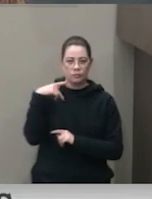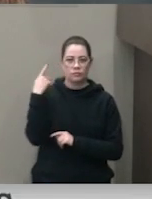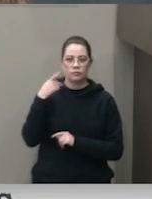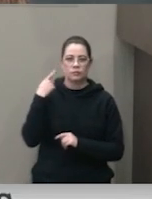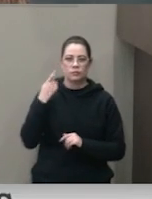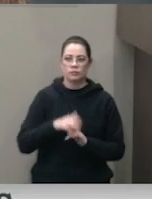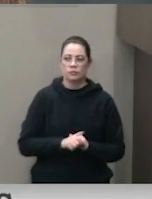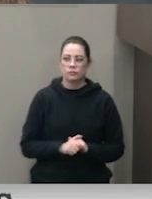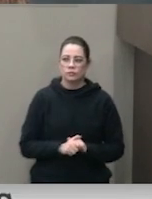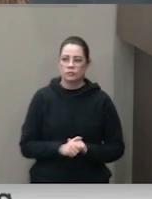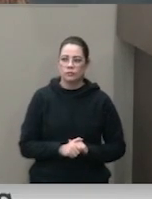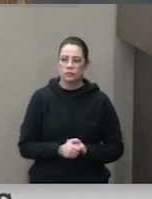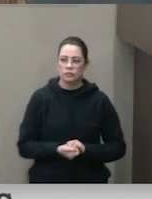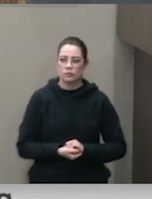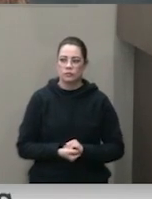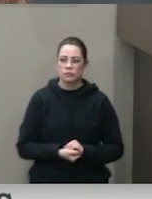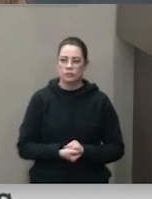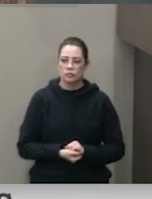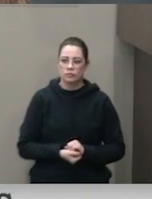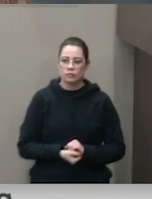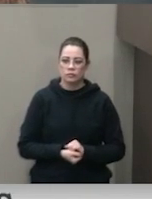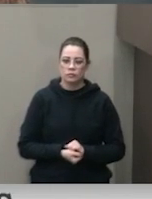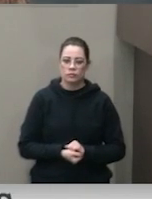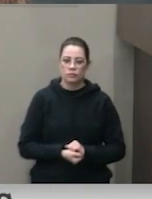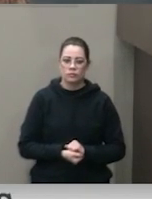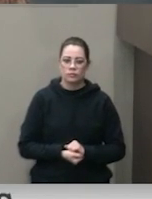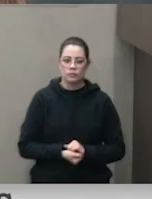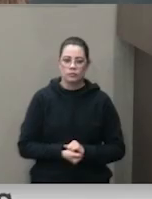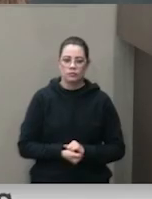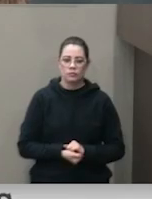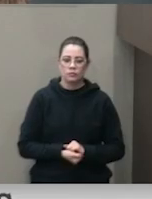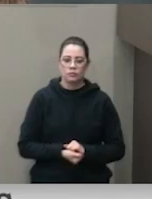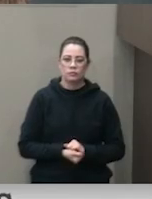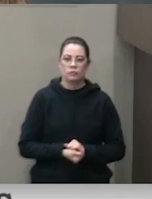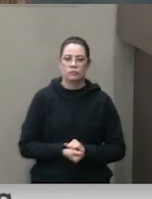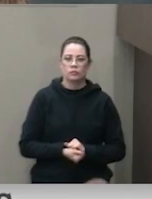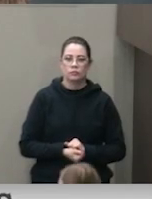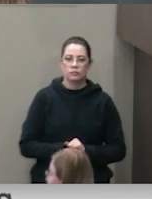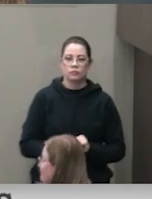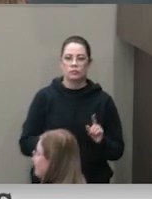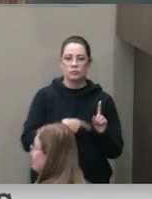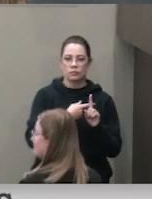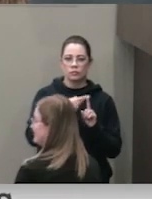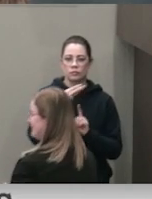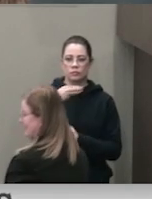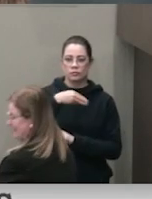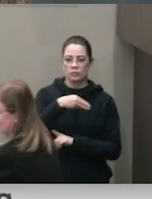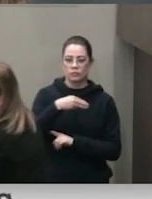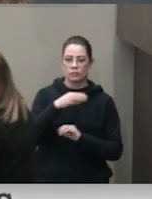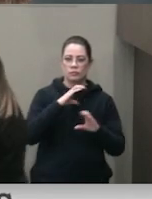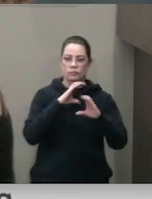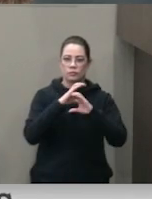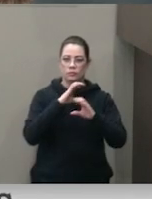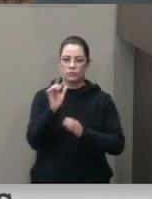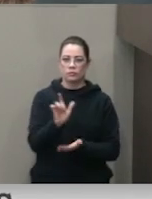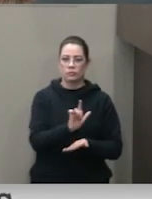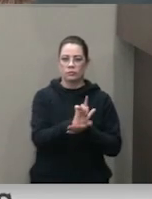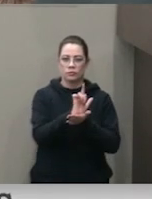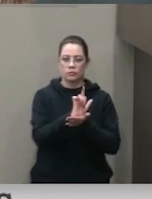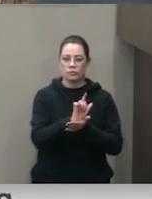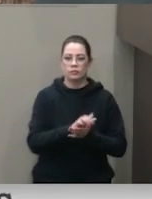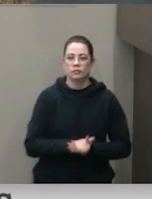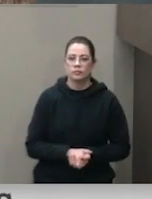vereadora Regina, Vossa Excelência tem mais 3 minutos para a comunicação de líder na